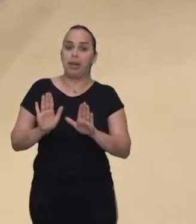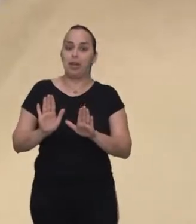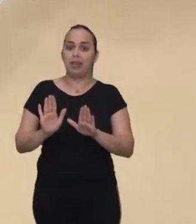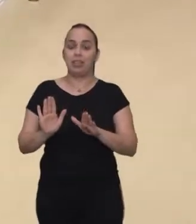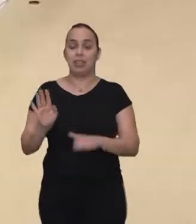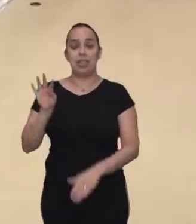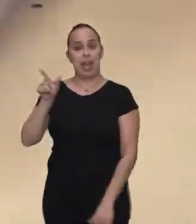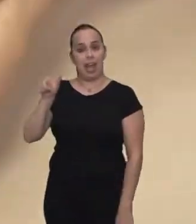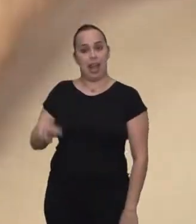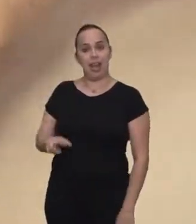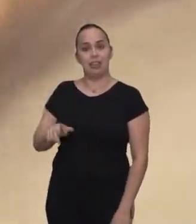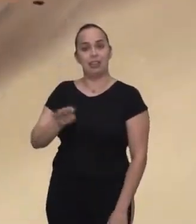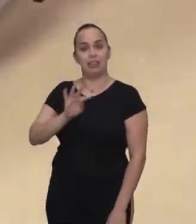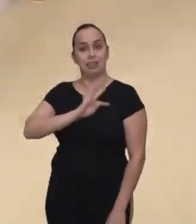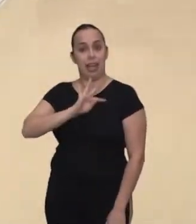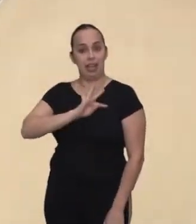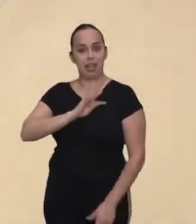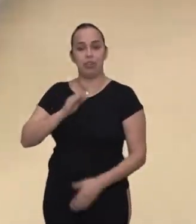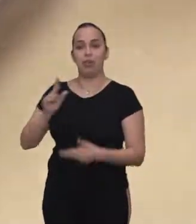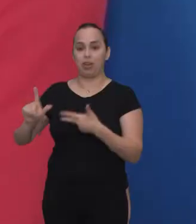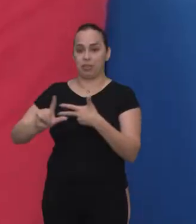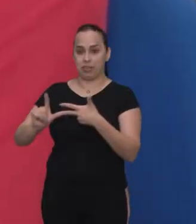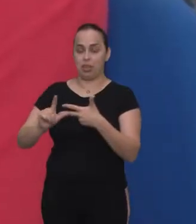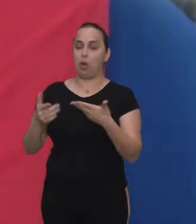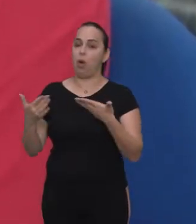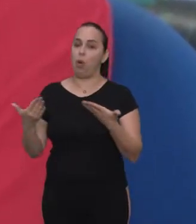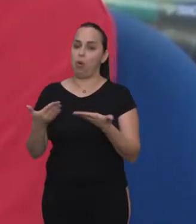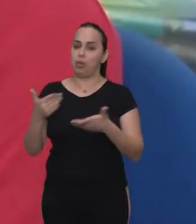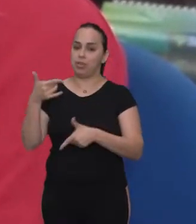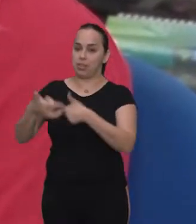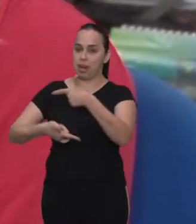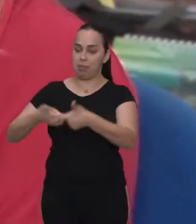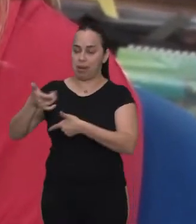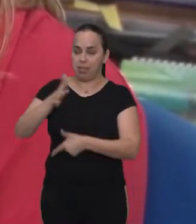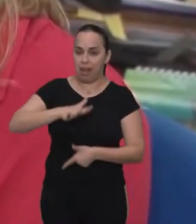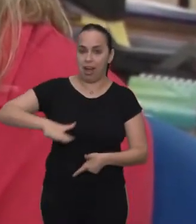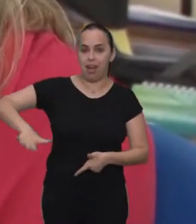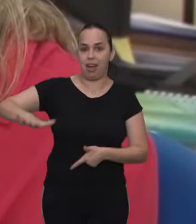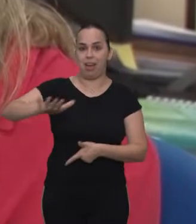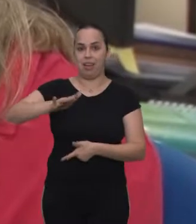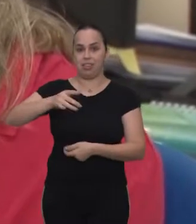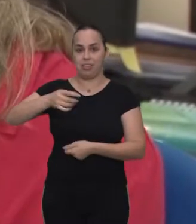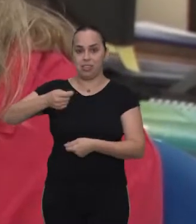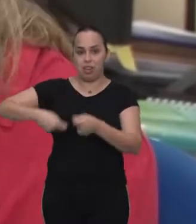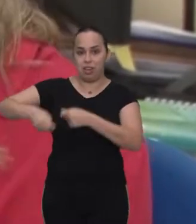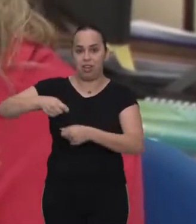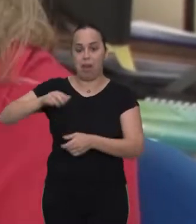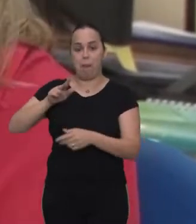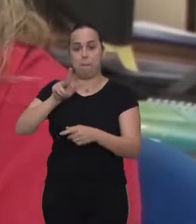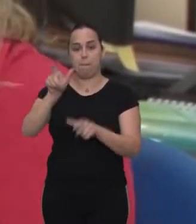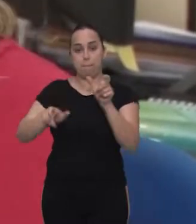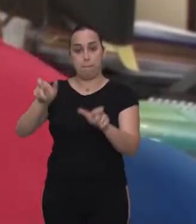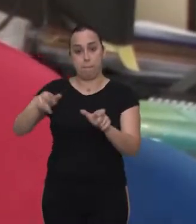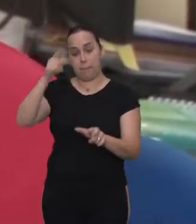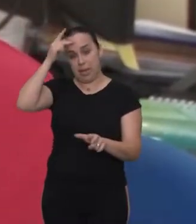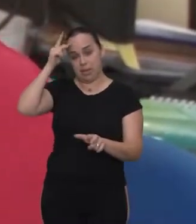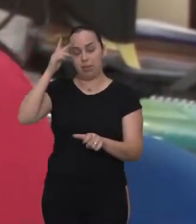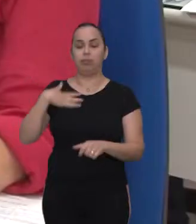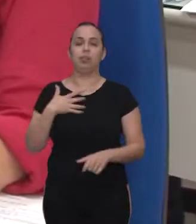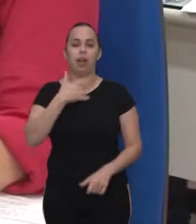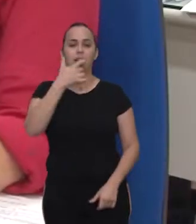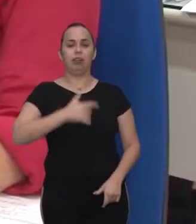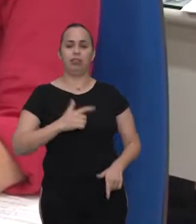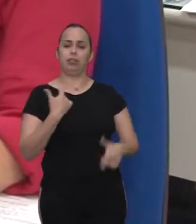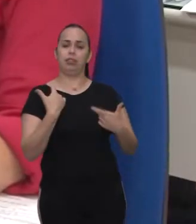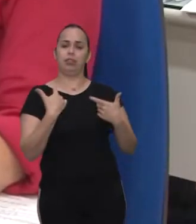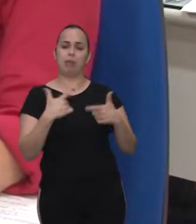mas para o cargo de técnico legislativo hoje trabalha no setor de gestão de pessoas está realizada